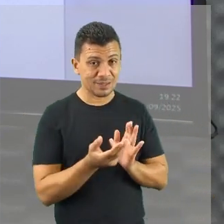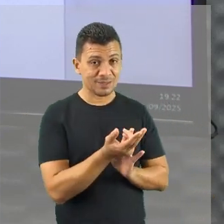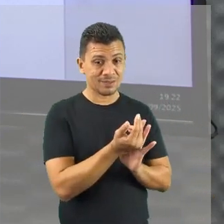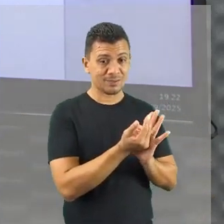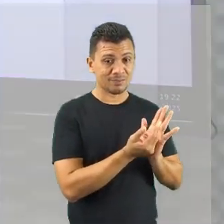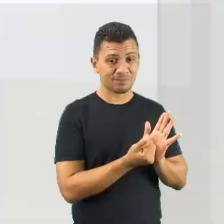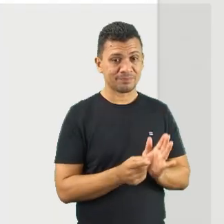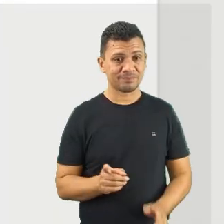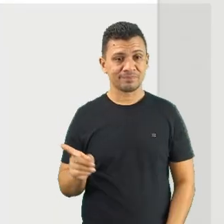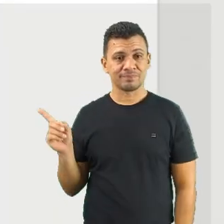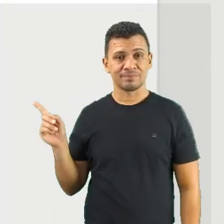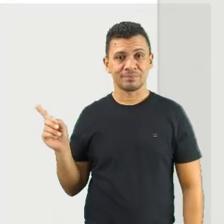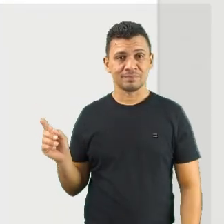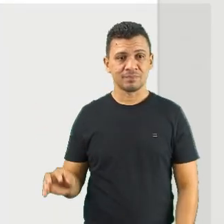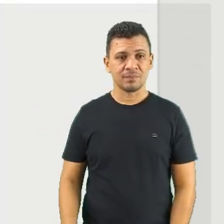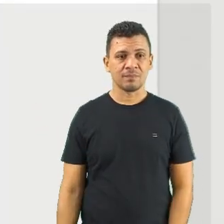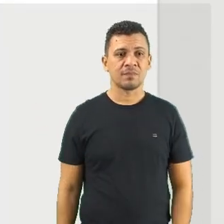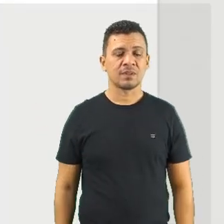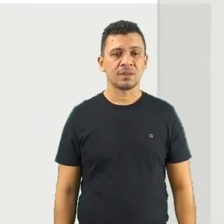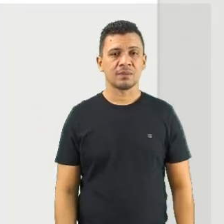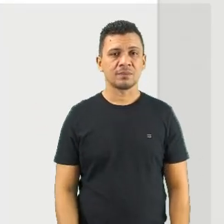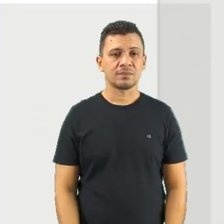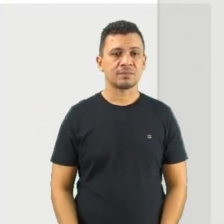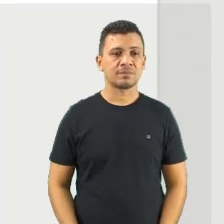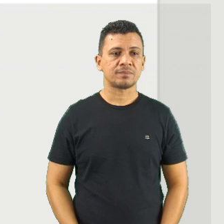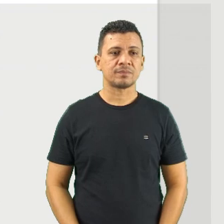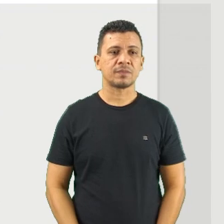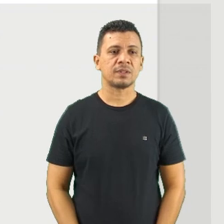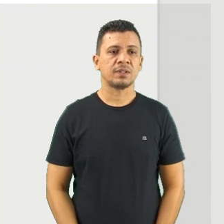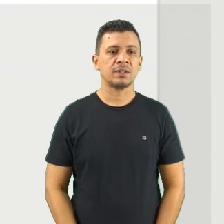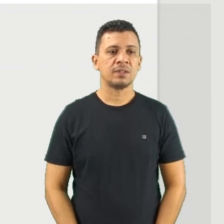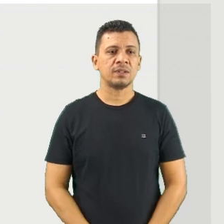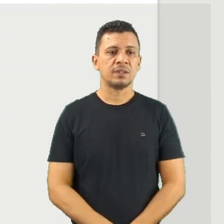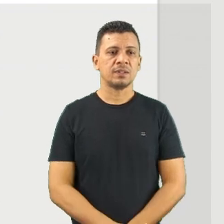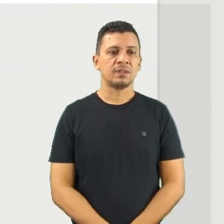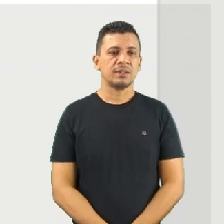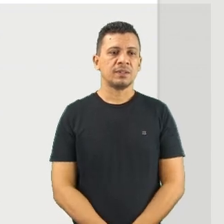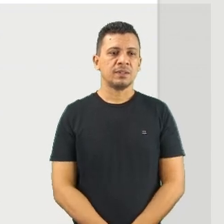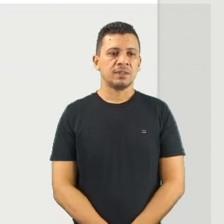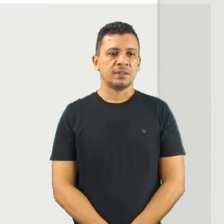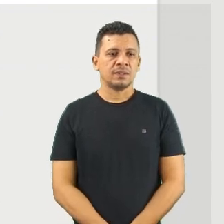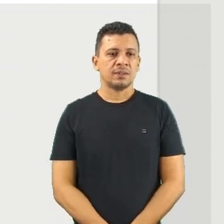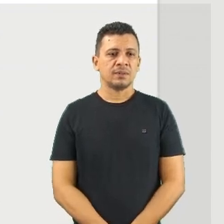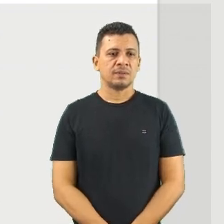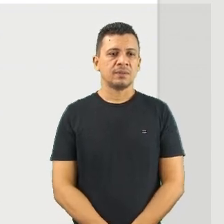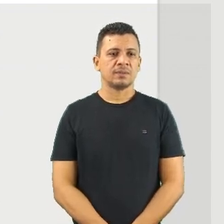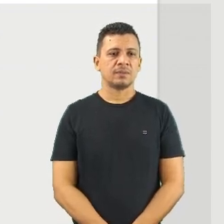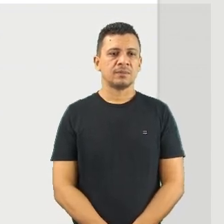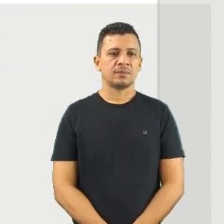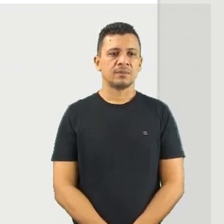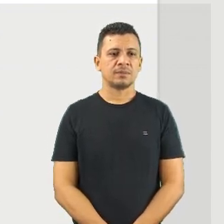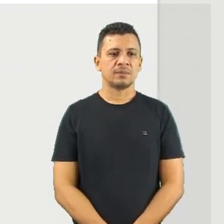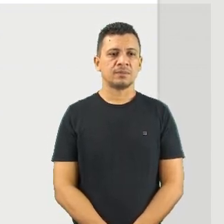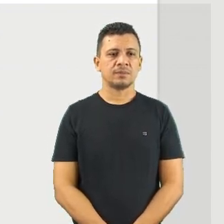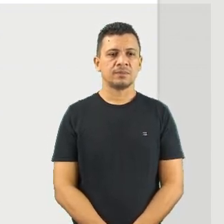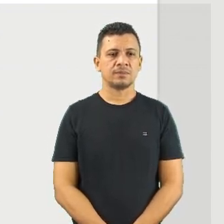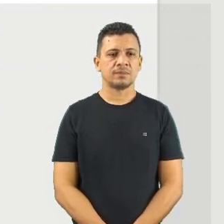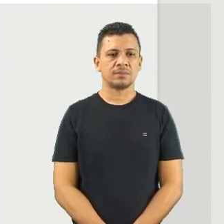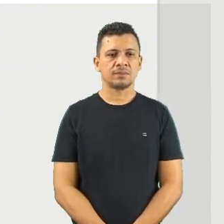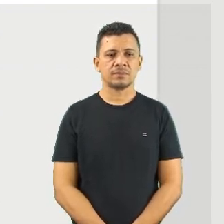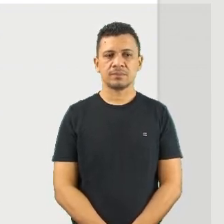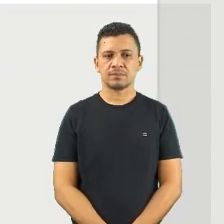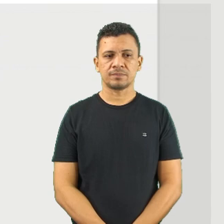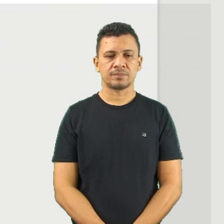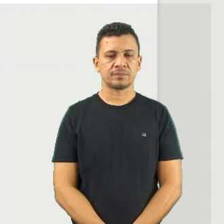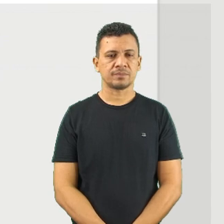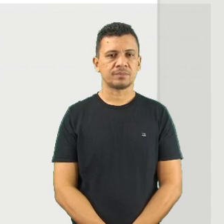um tracejadozinho, vou fazer um tracejadozinho melhor. Ou é um tracejado dessa maneira